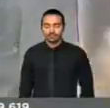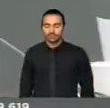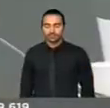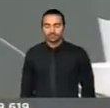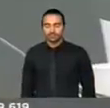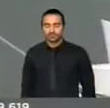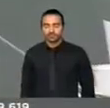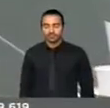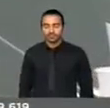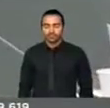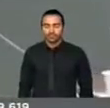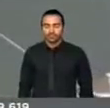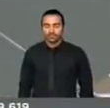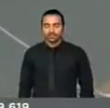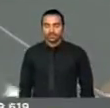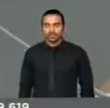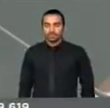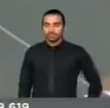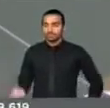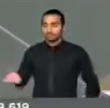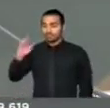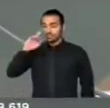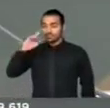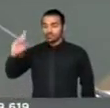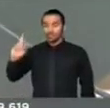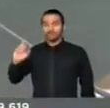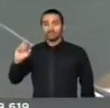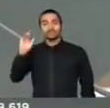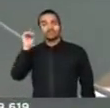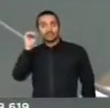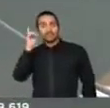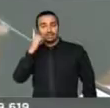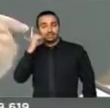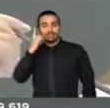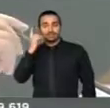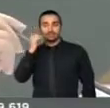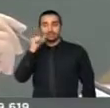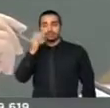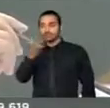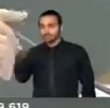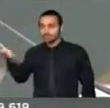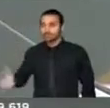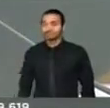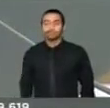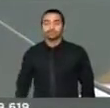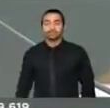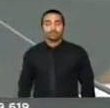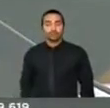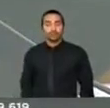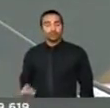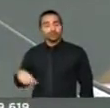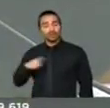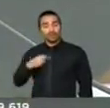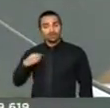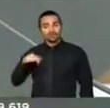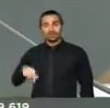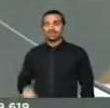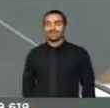Senhor presidente, senhoras e senhores deputados, nós estamos aqui